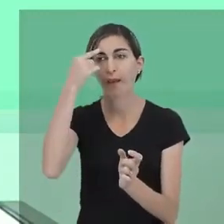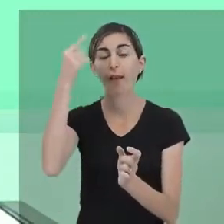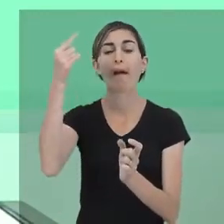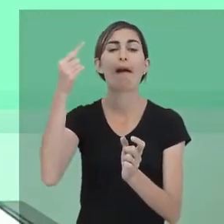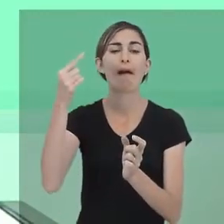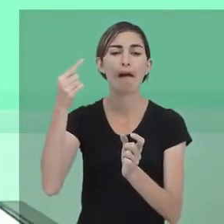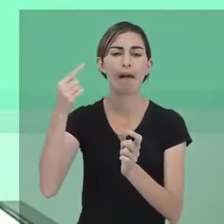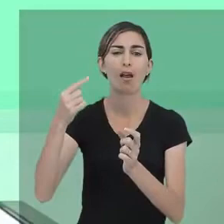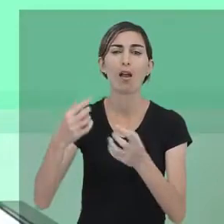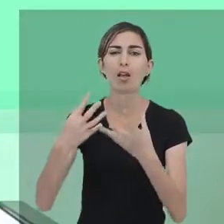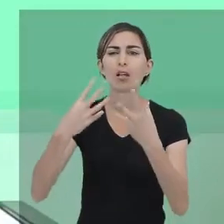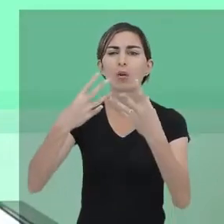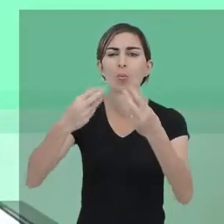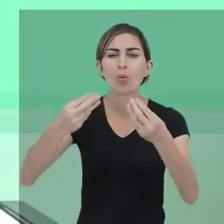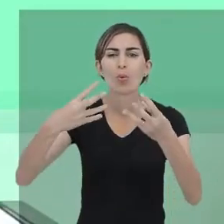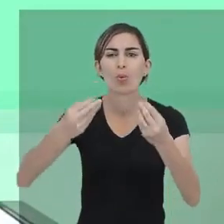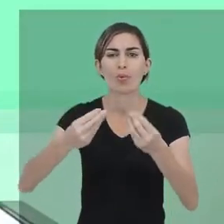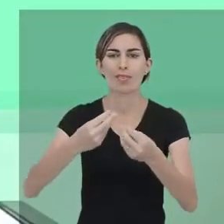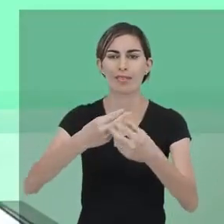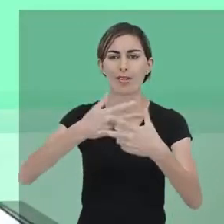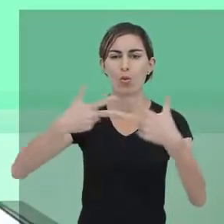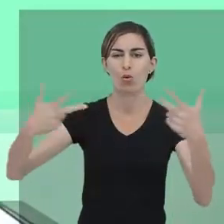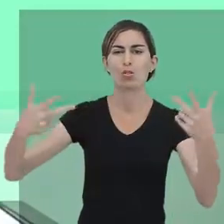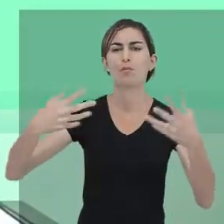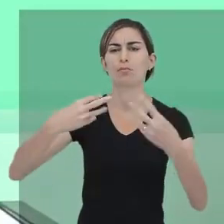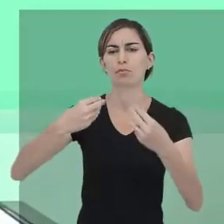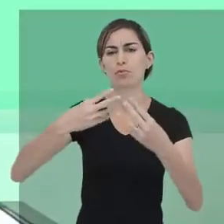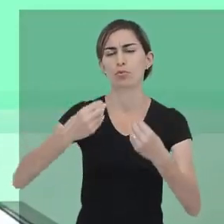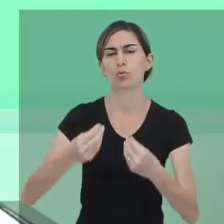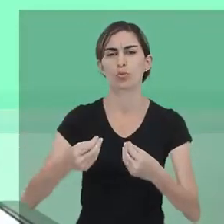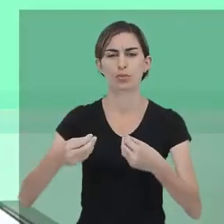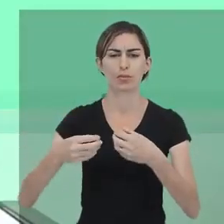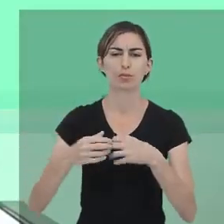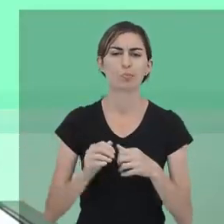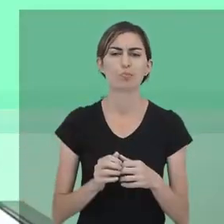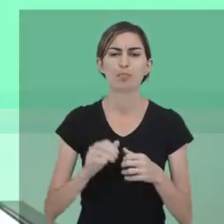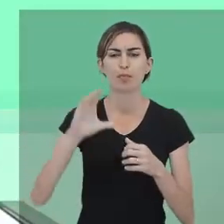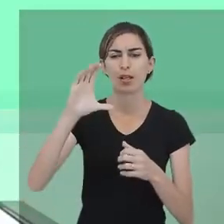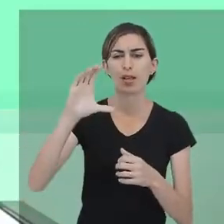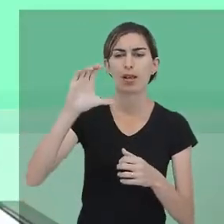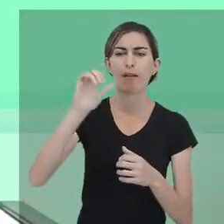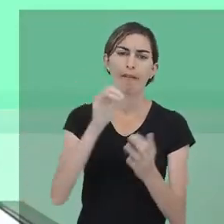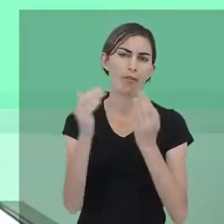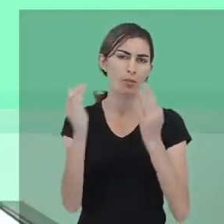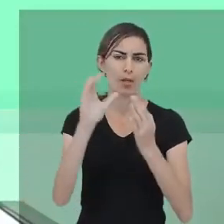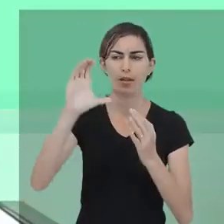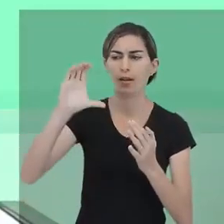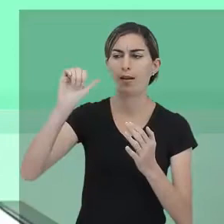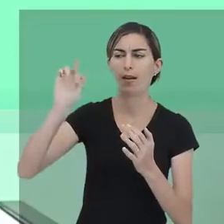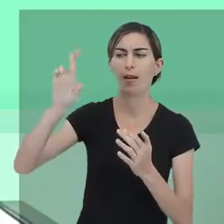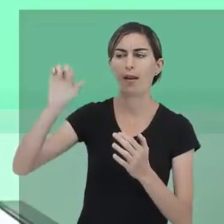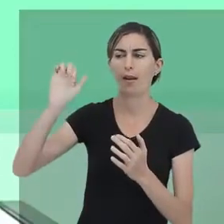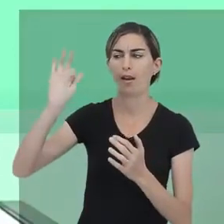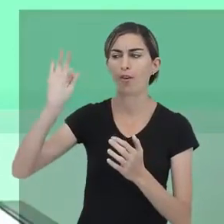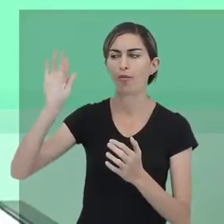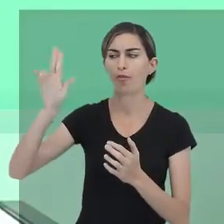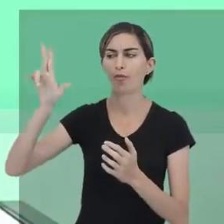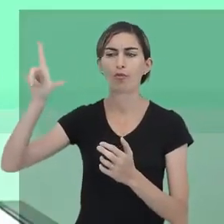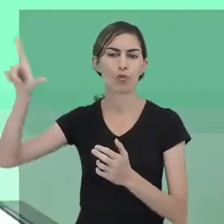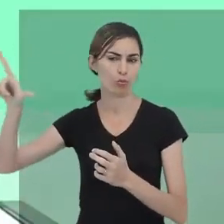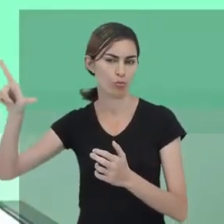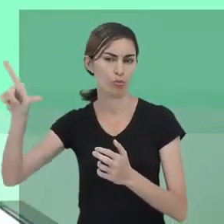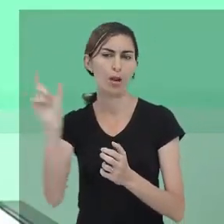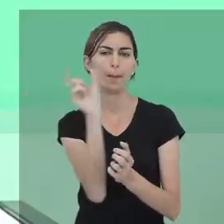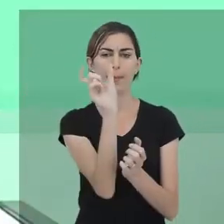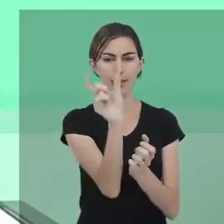de cheio, a ideia de volume. Por exemplo, careful, careful. Então a gente tem a